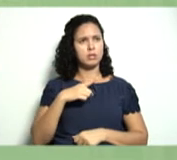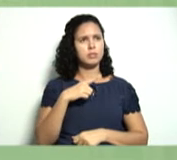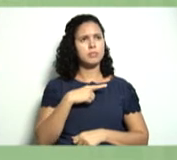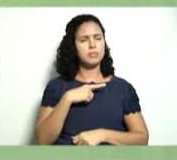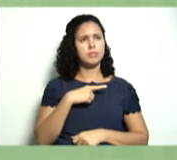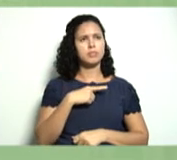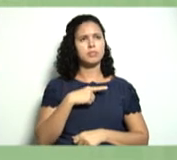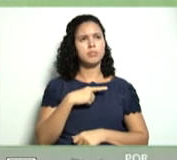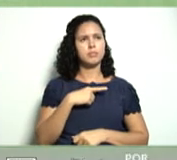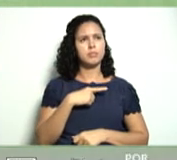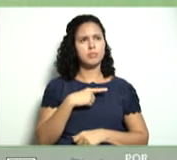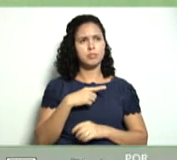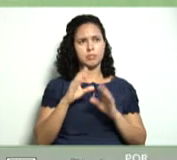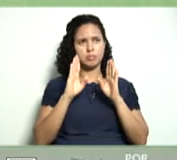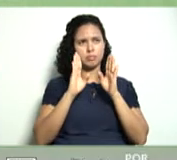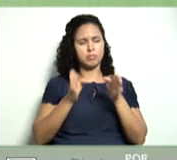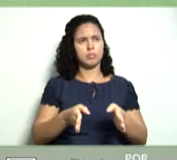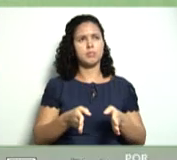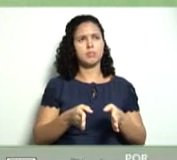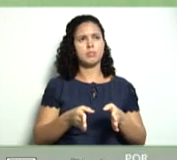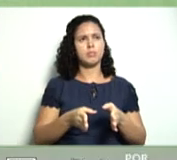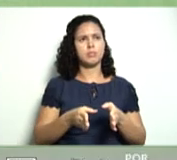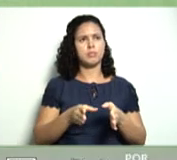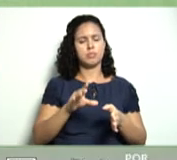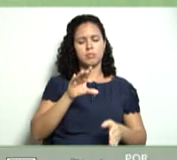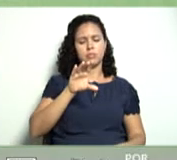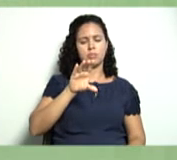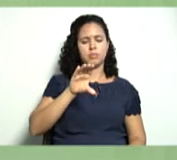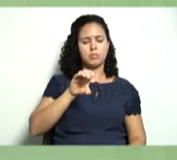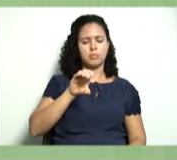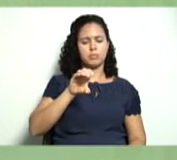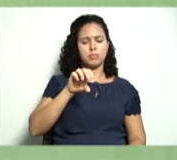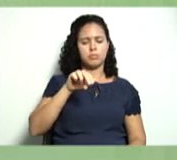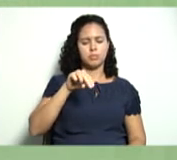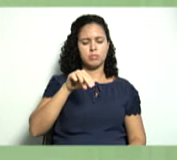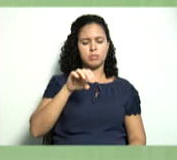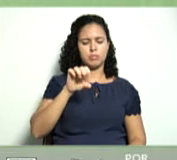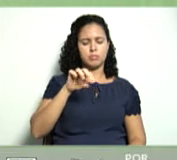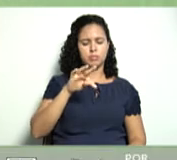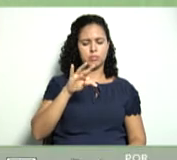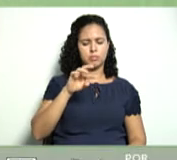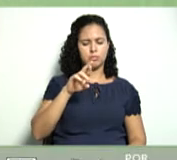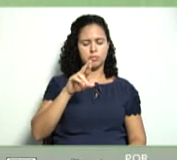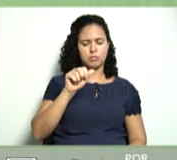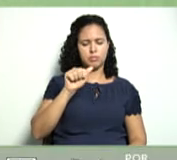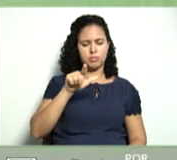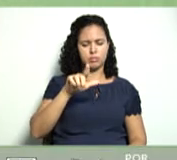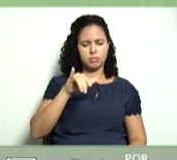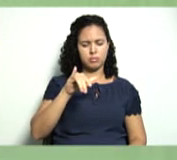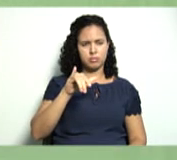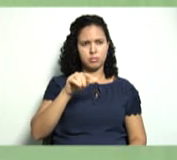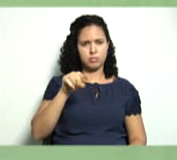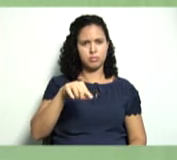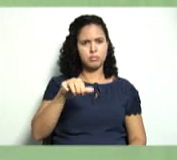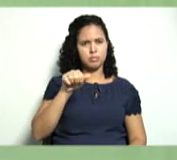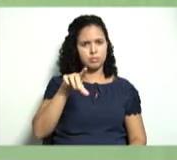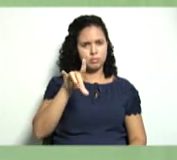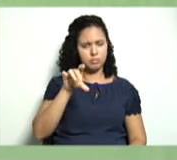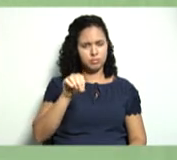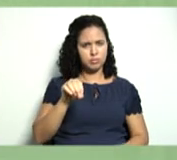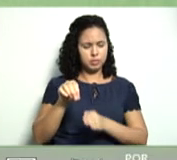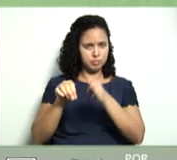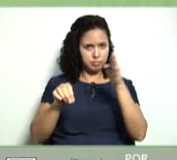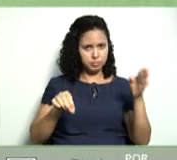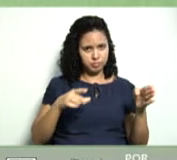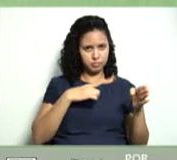tem centralizado tem tem esquerdo tem também tem